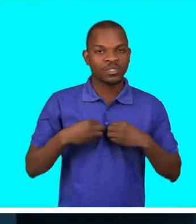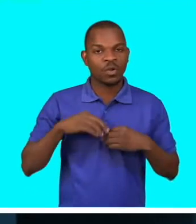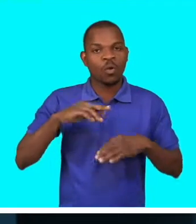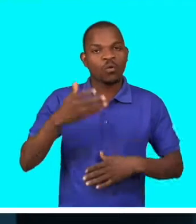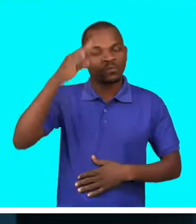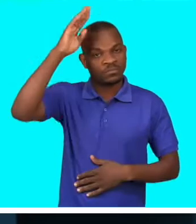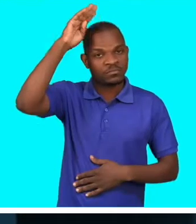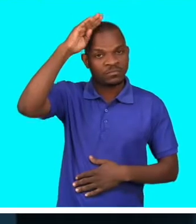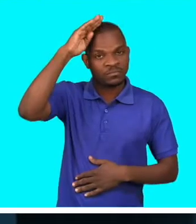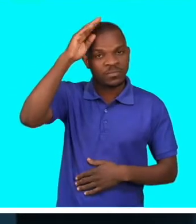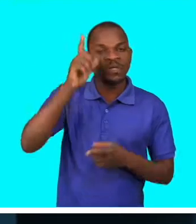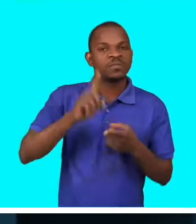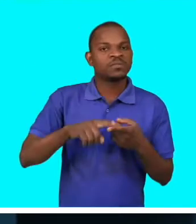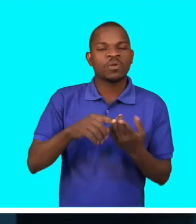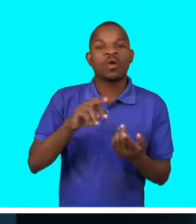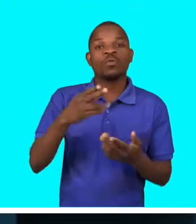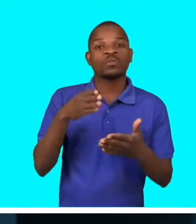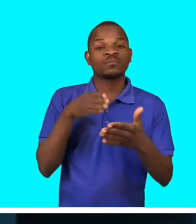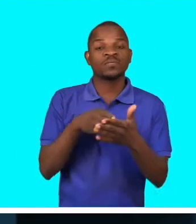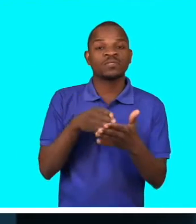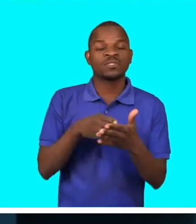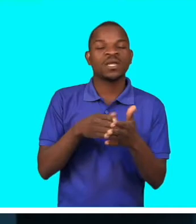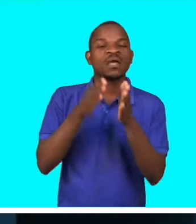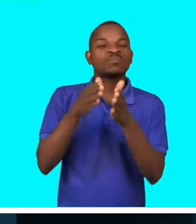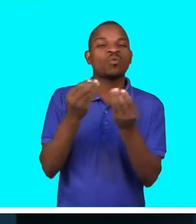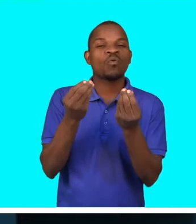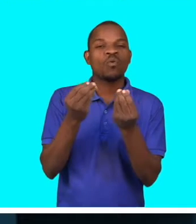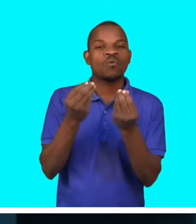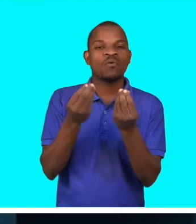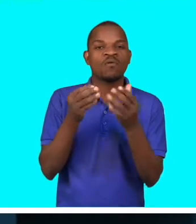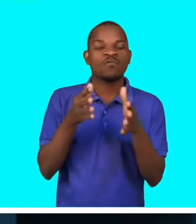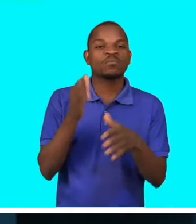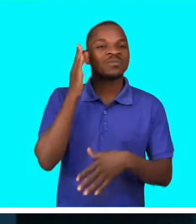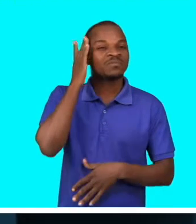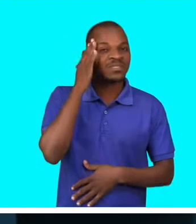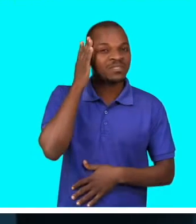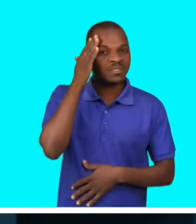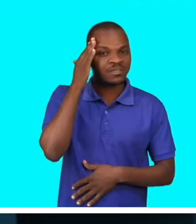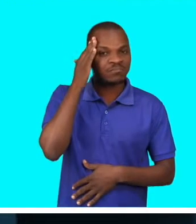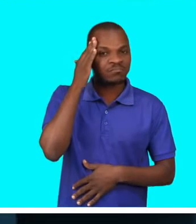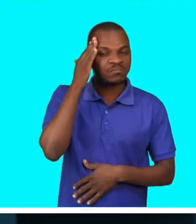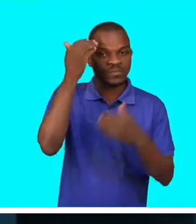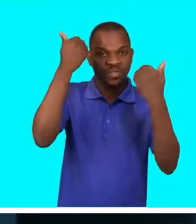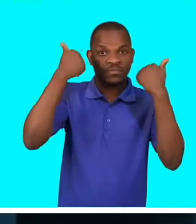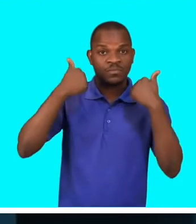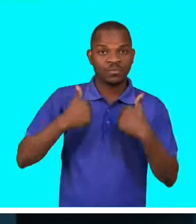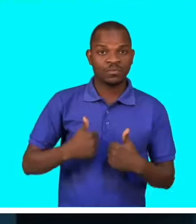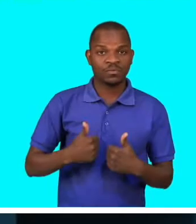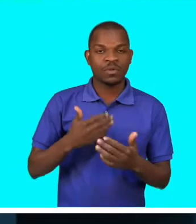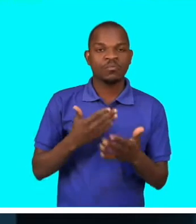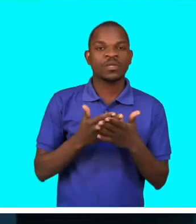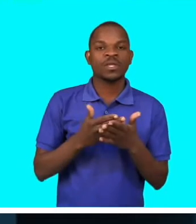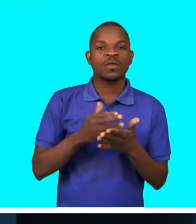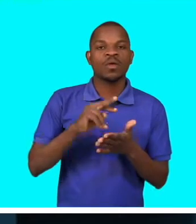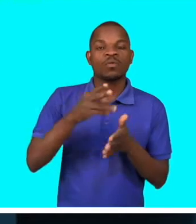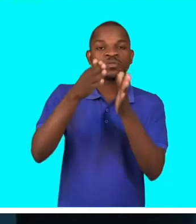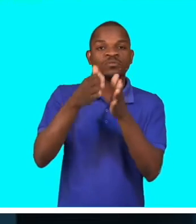E, se calhar, mais uma barreira é a mental, não é? A barreira de atitude, em que as pessoas